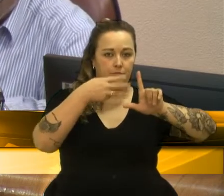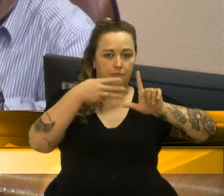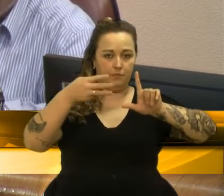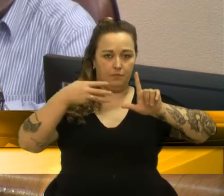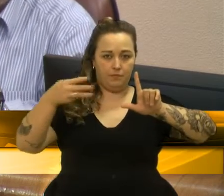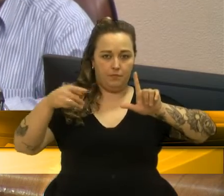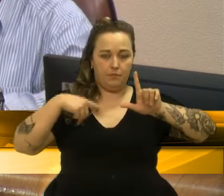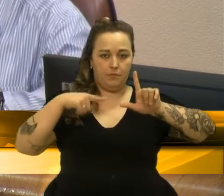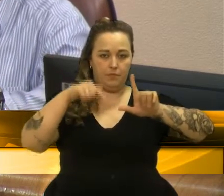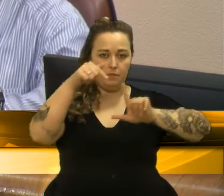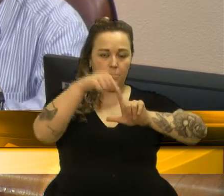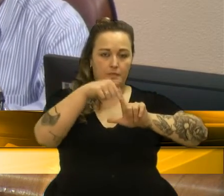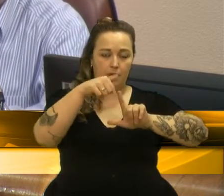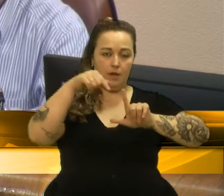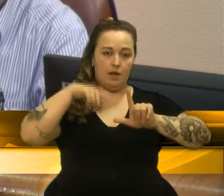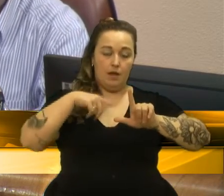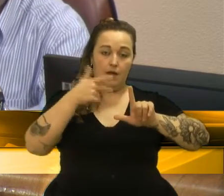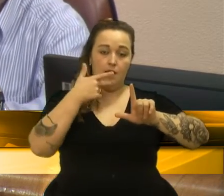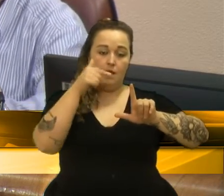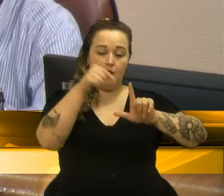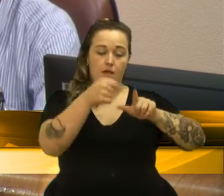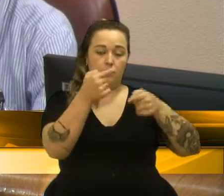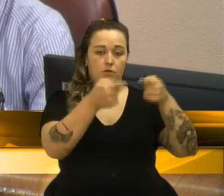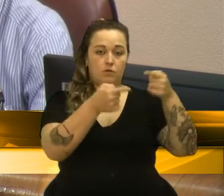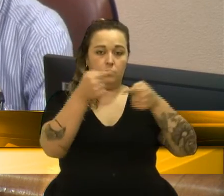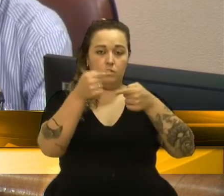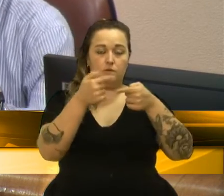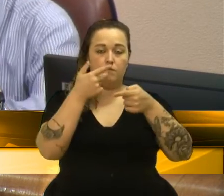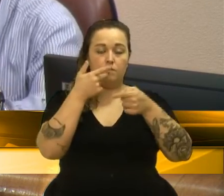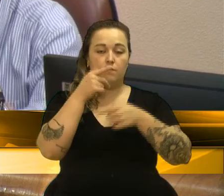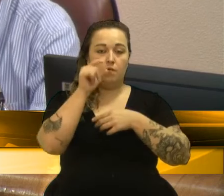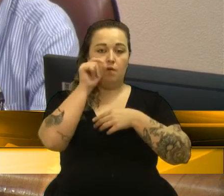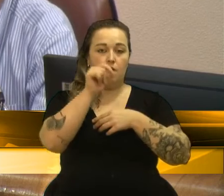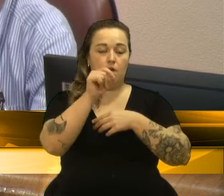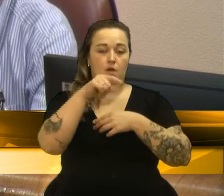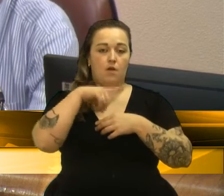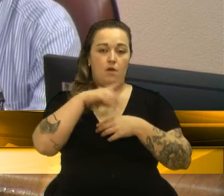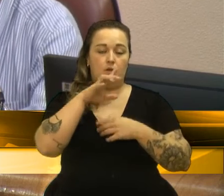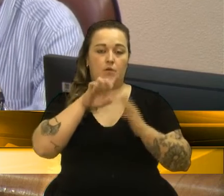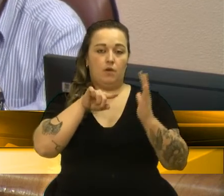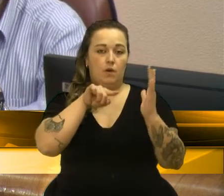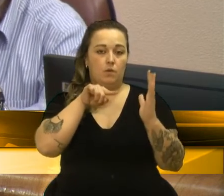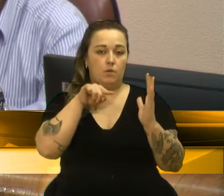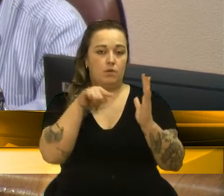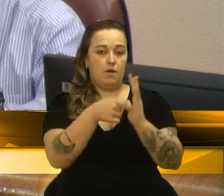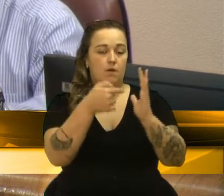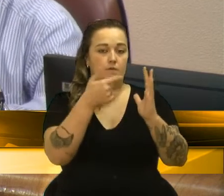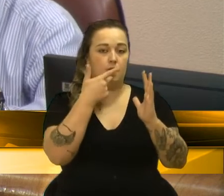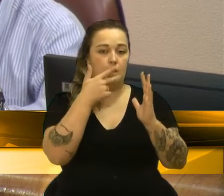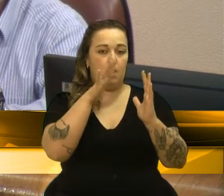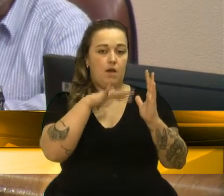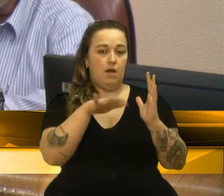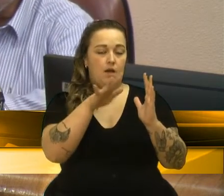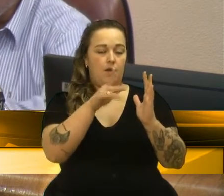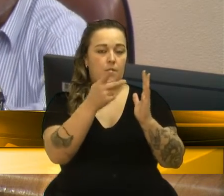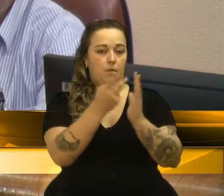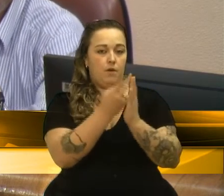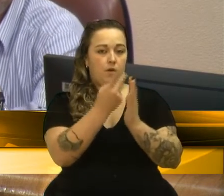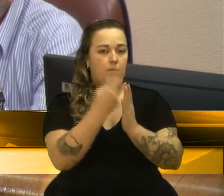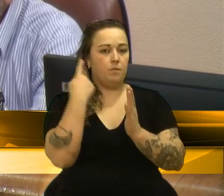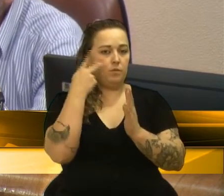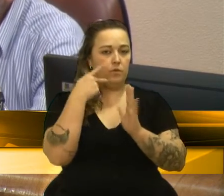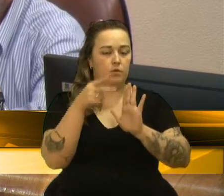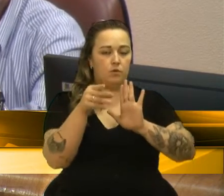A peça acusatória imputa, em desfavor do prefeito municipal de Caxias do Sul, a prática da infração política-administrativa contida no